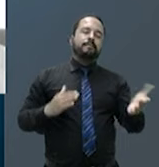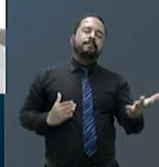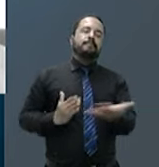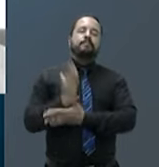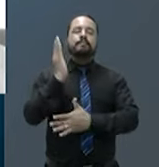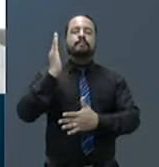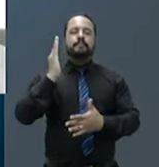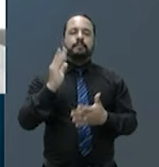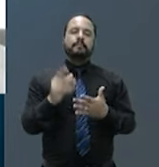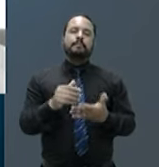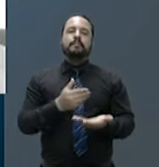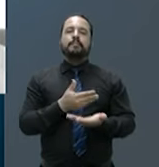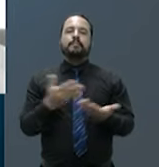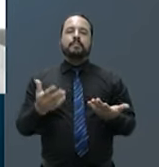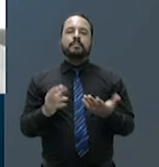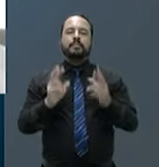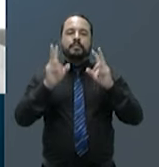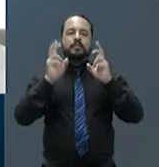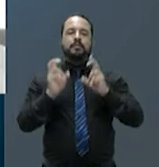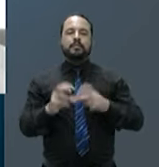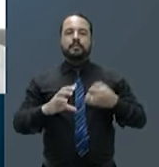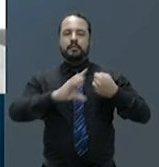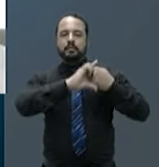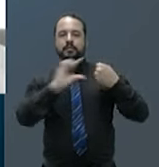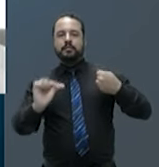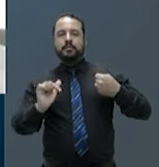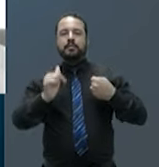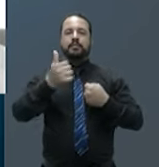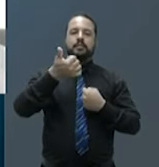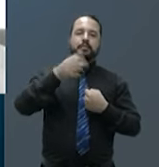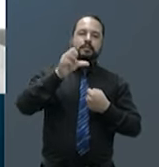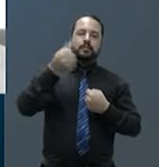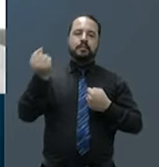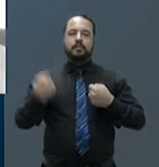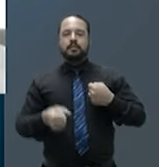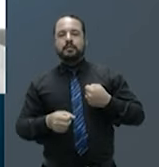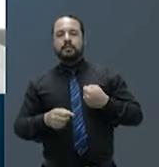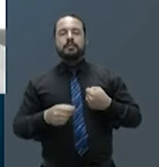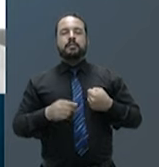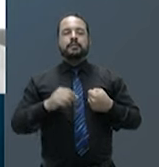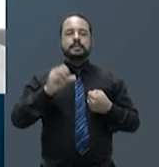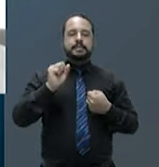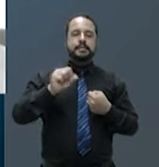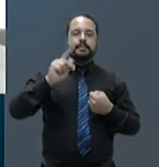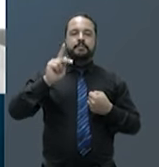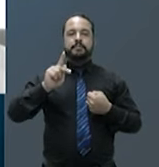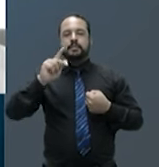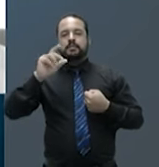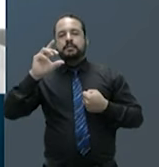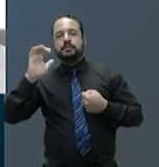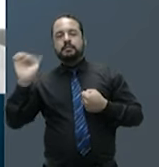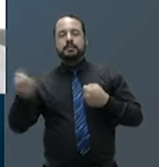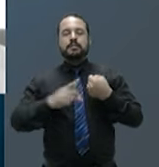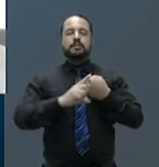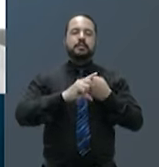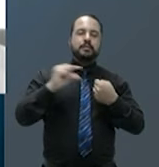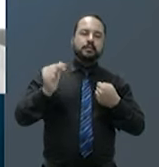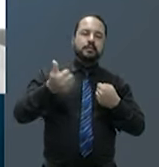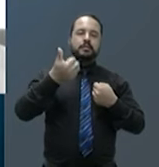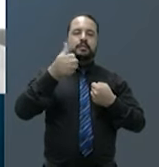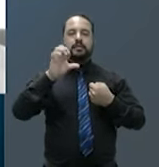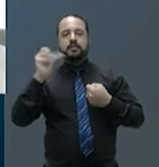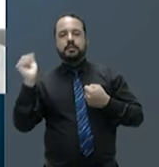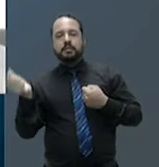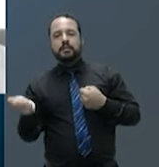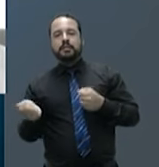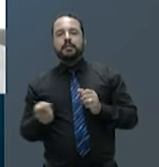em que, nos termos inequívocos do artigo 963, inciso 3 do CPC, e 216-D, inciso 3 do regimento